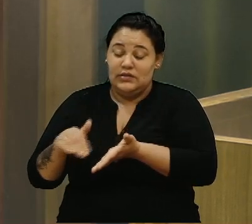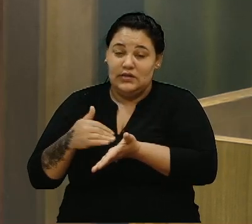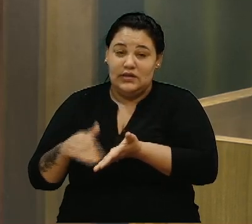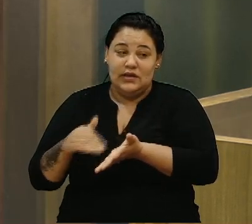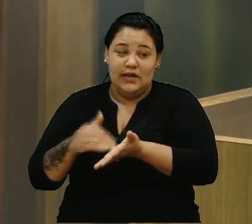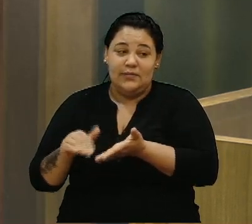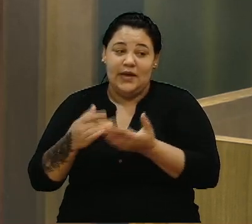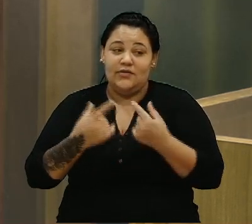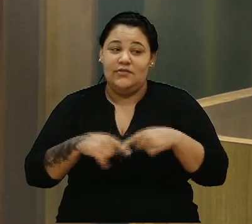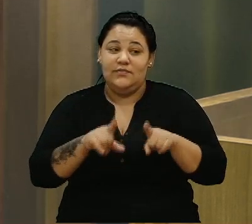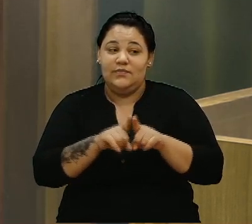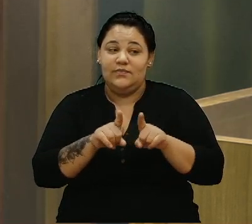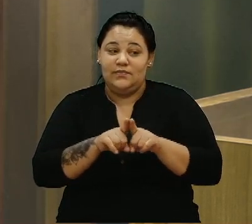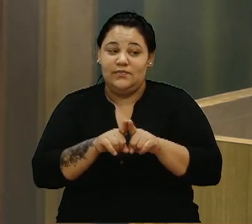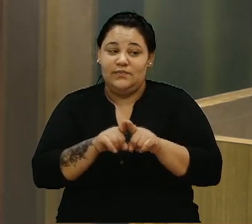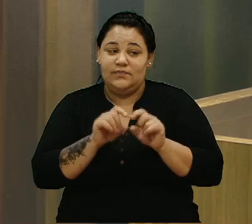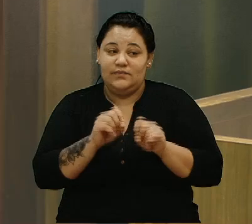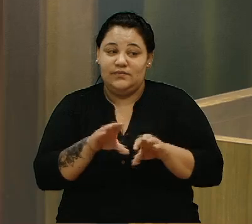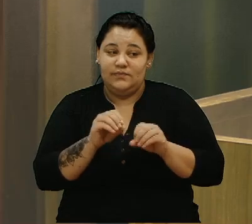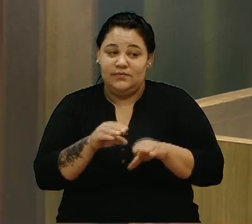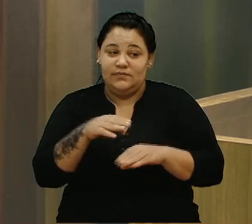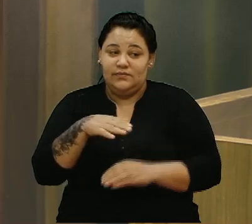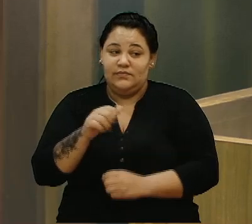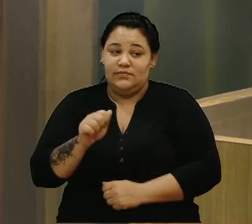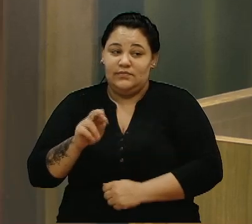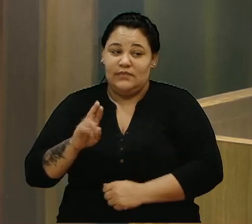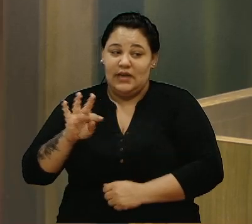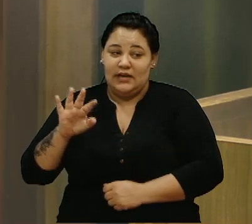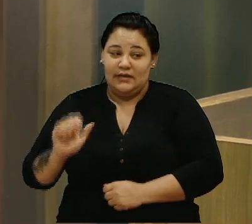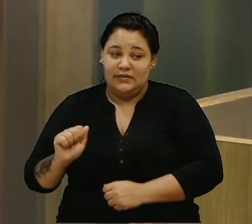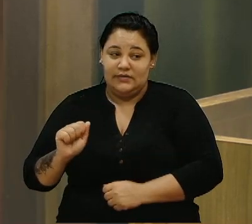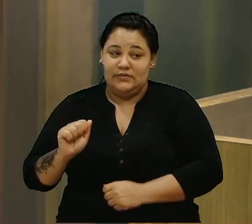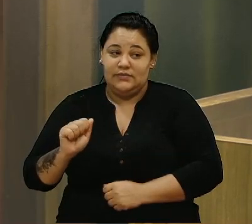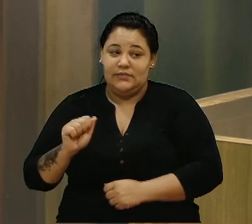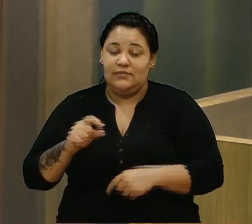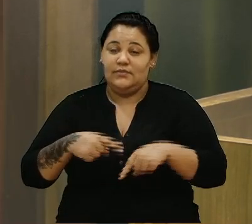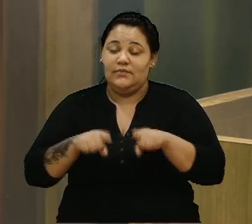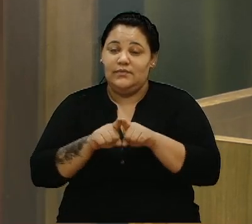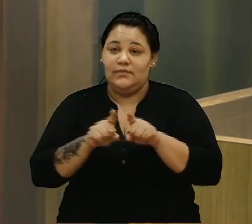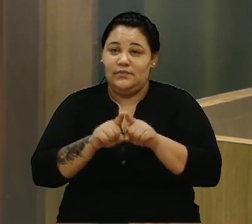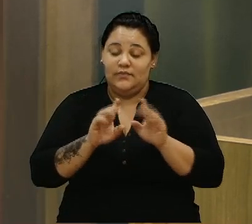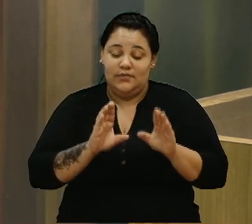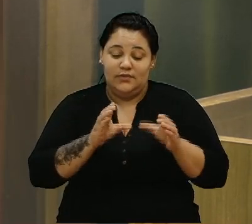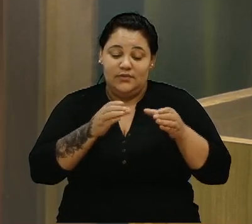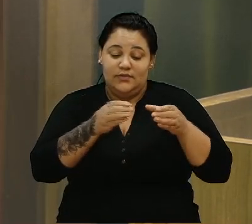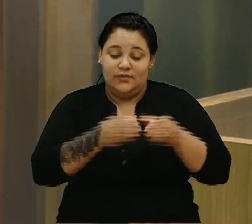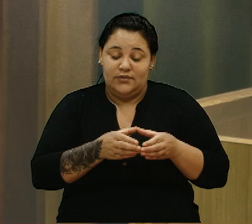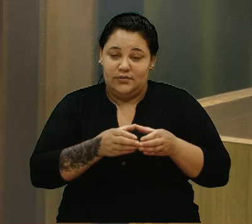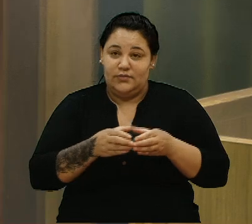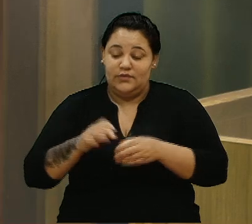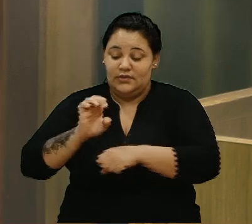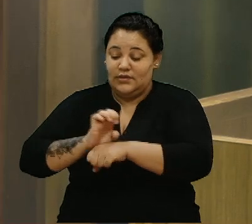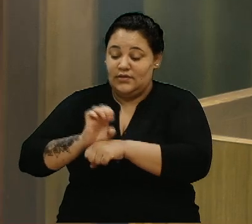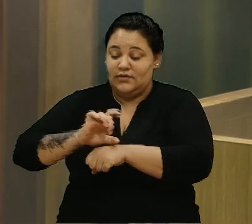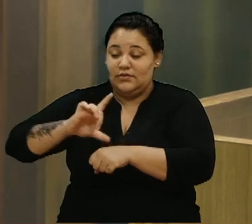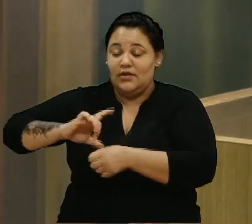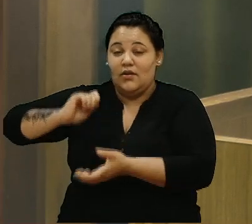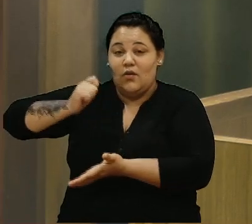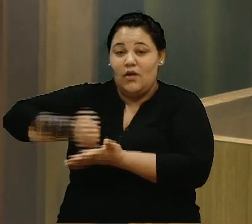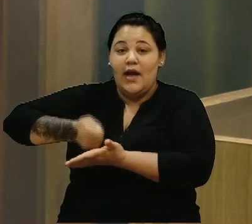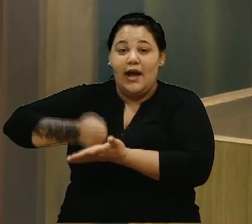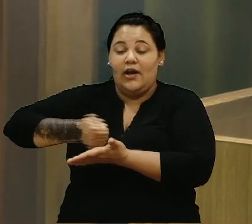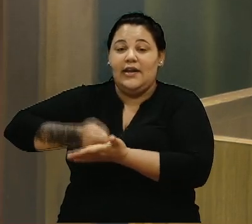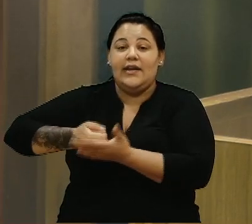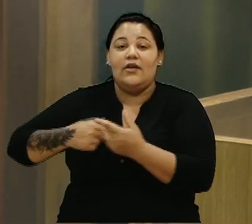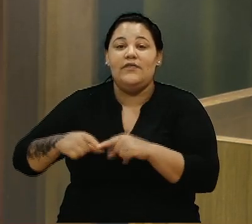Marta, juntamente com a rede estadual, que tem obrigação de ofertar vaga de ensino fundamental, o